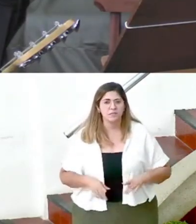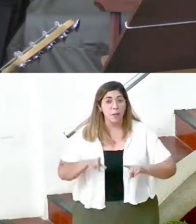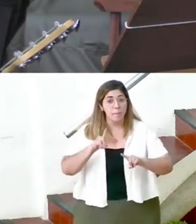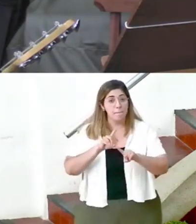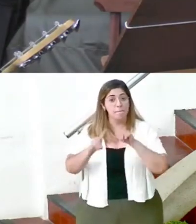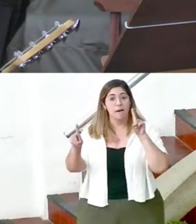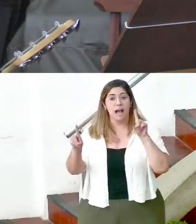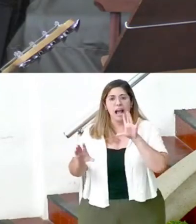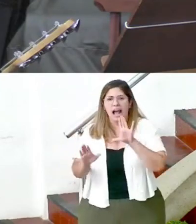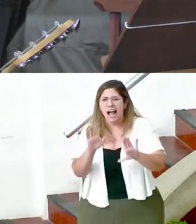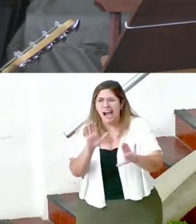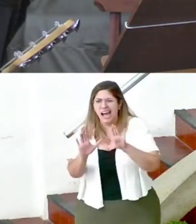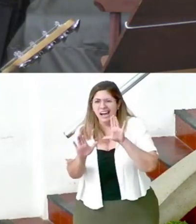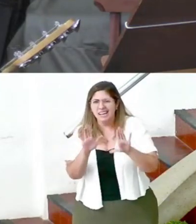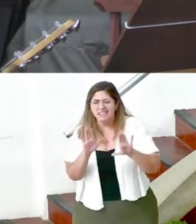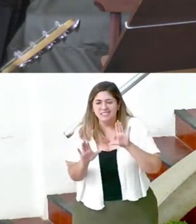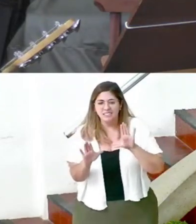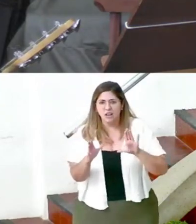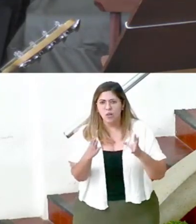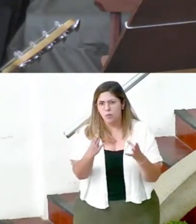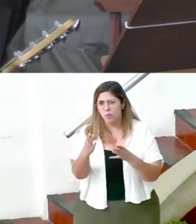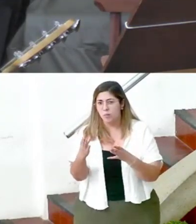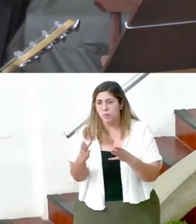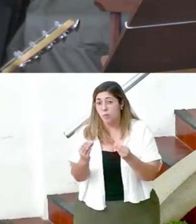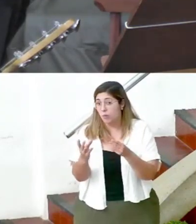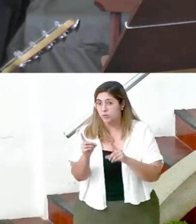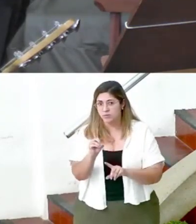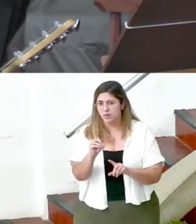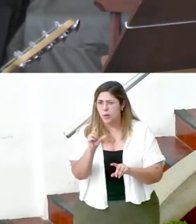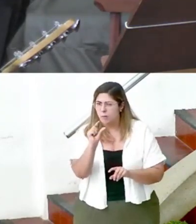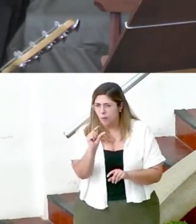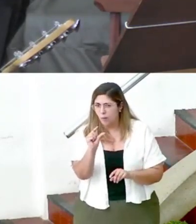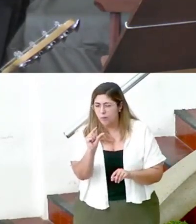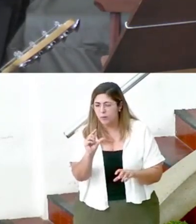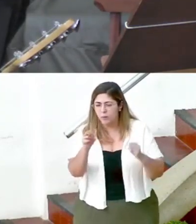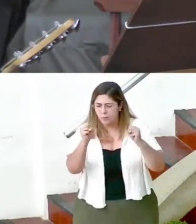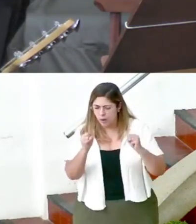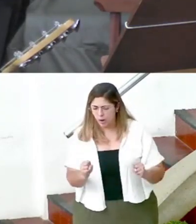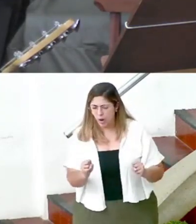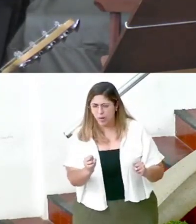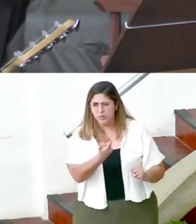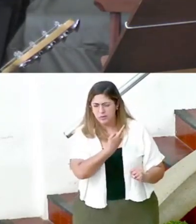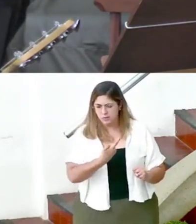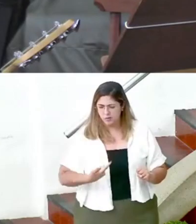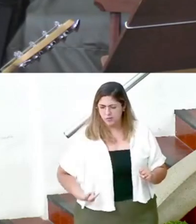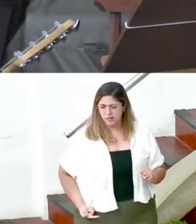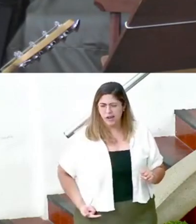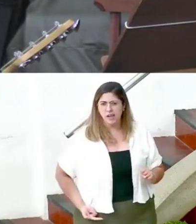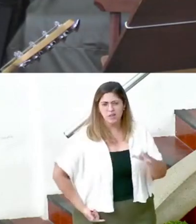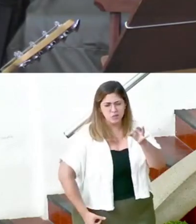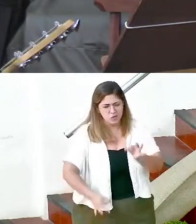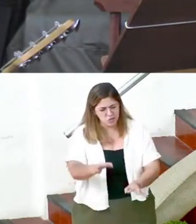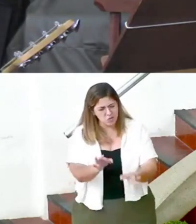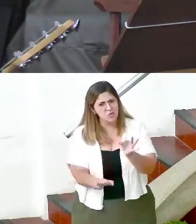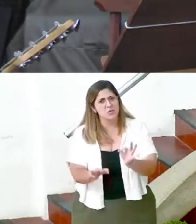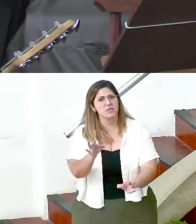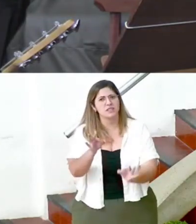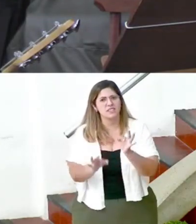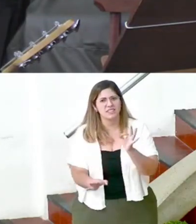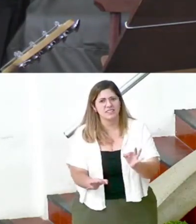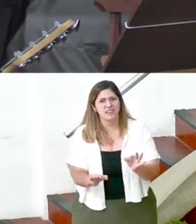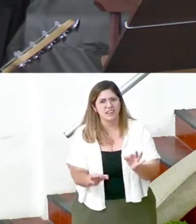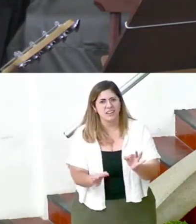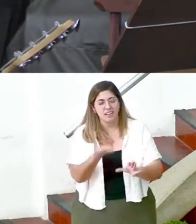dos poderosos da época, eu citei aqui no culto anterior, Dionísio era o Areopagita, ele era um poderoso no